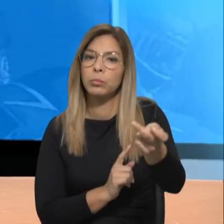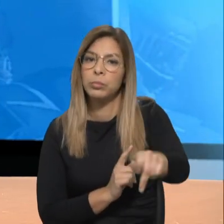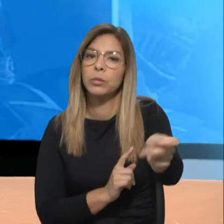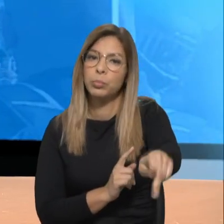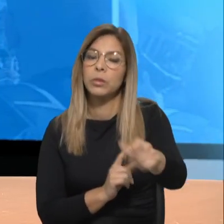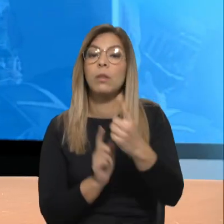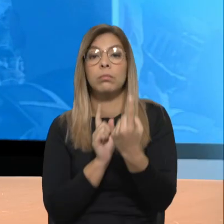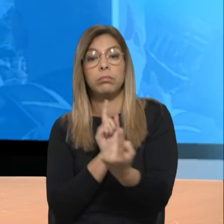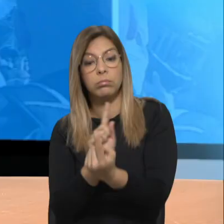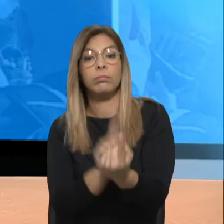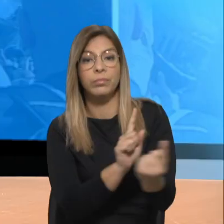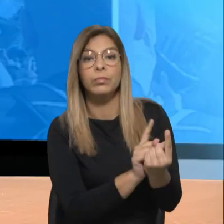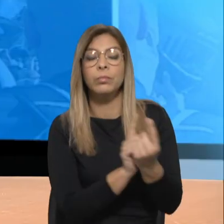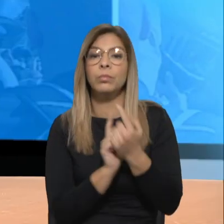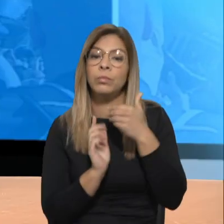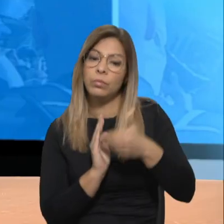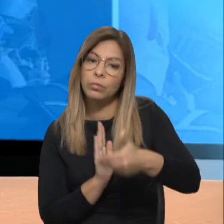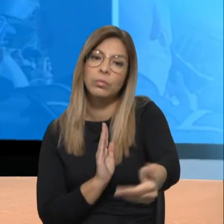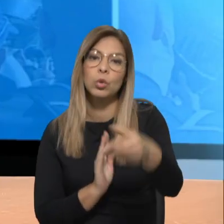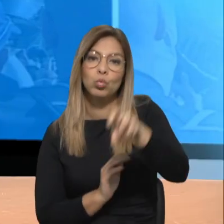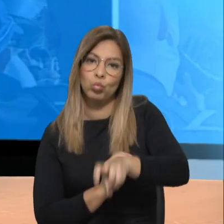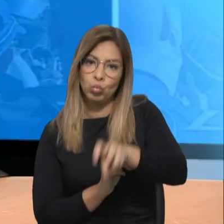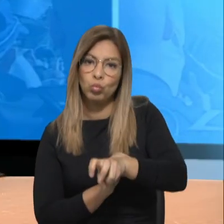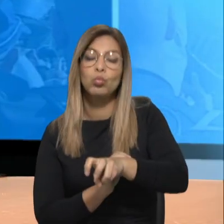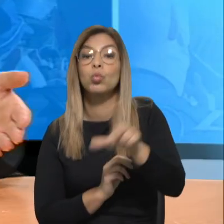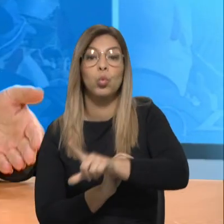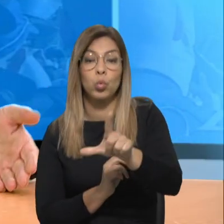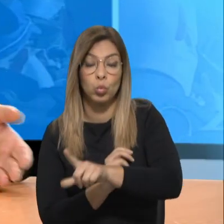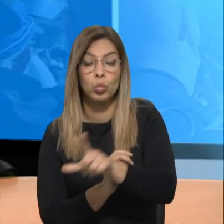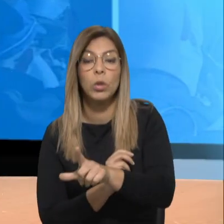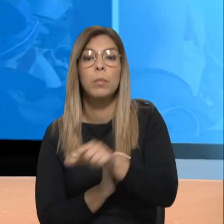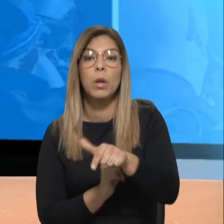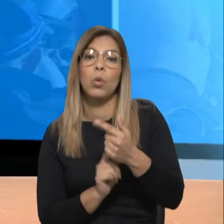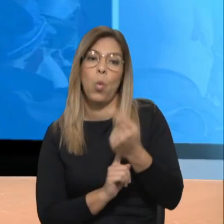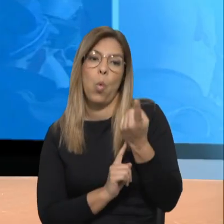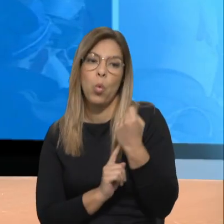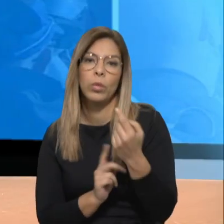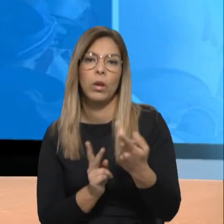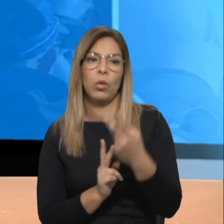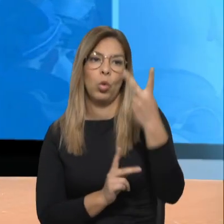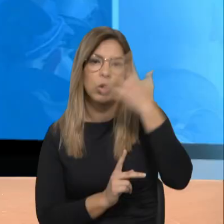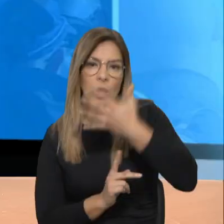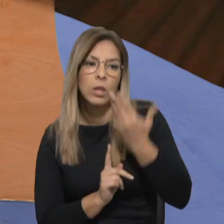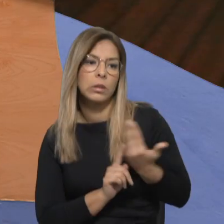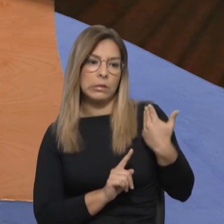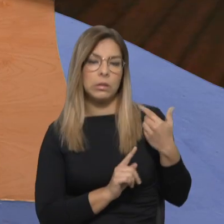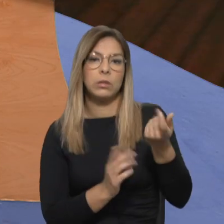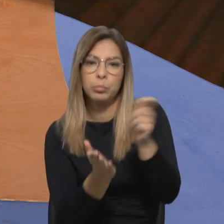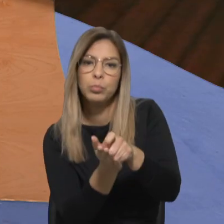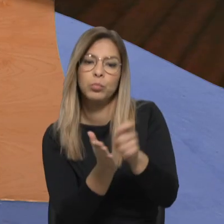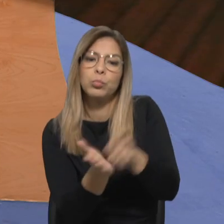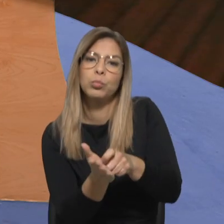agendadas até meados de julho. Claro que estes novos casos que surgiram ontem, há 2 dias, vão agora ser calendarizados e,